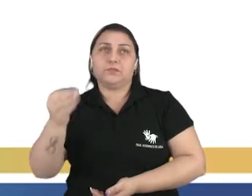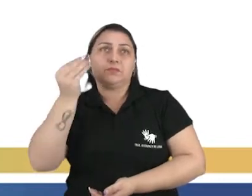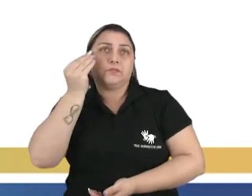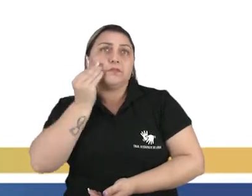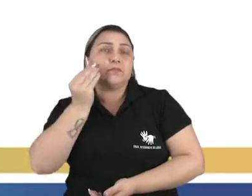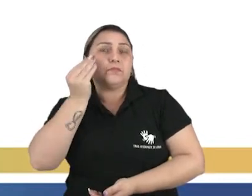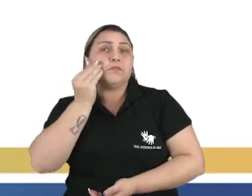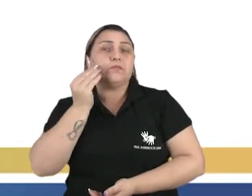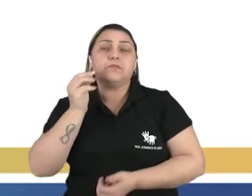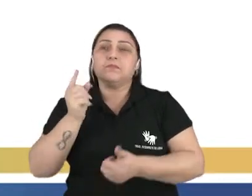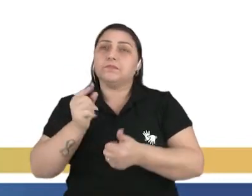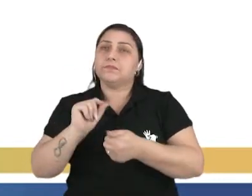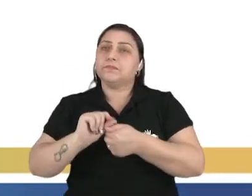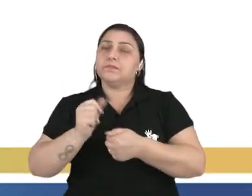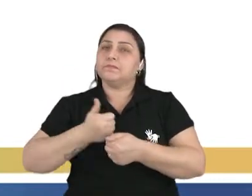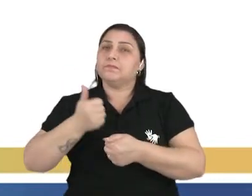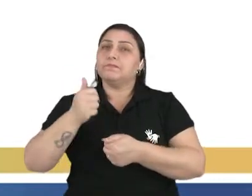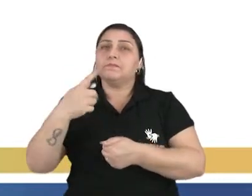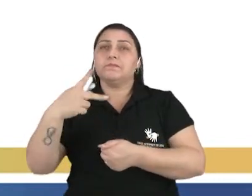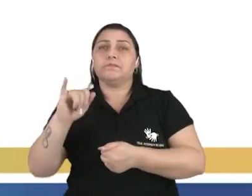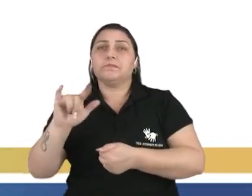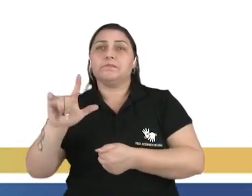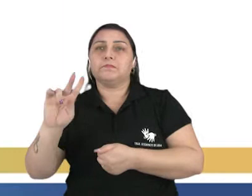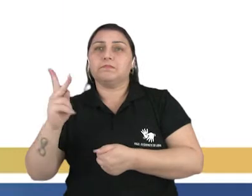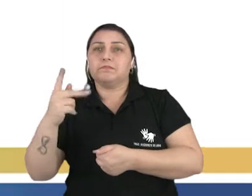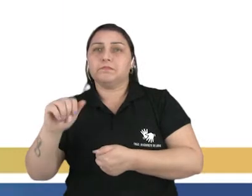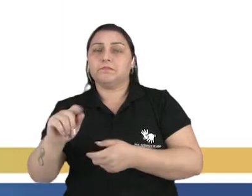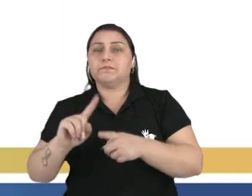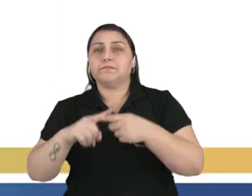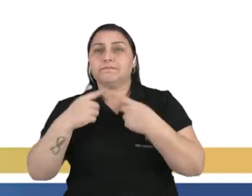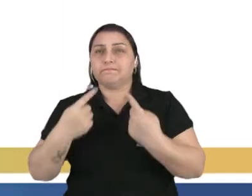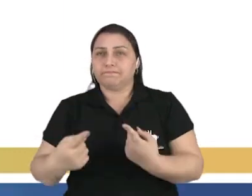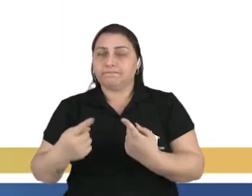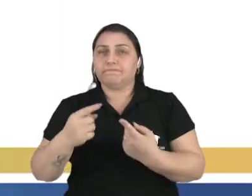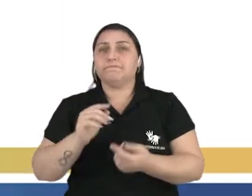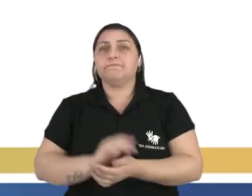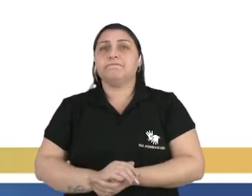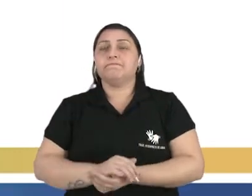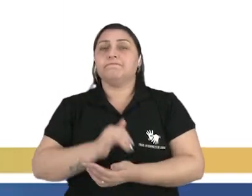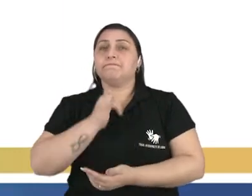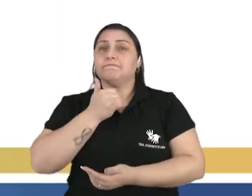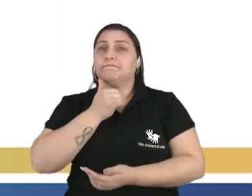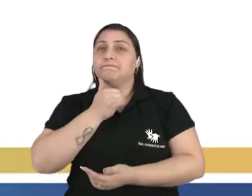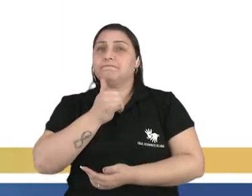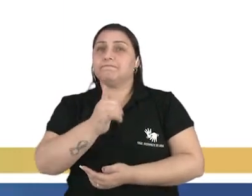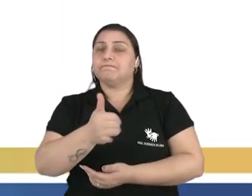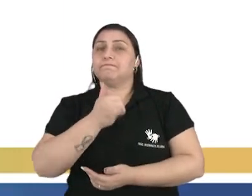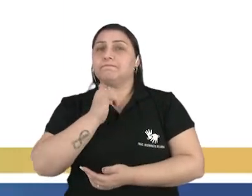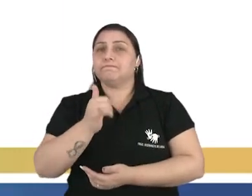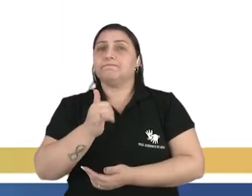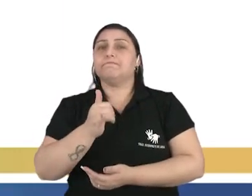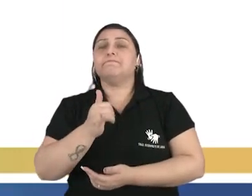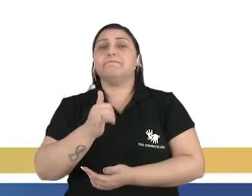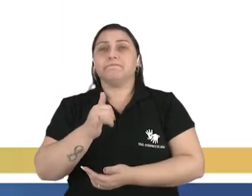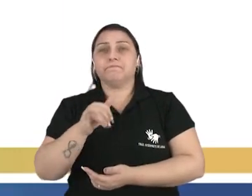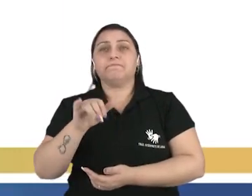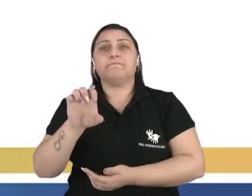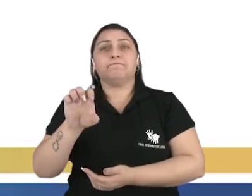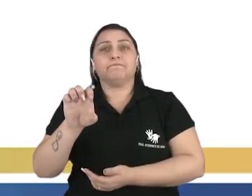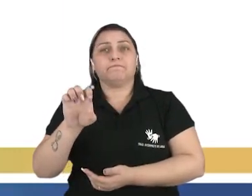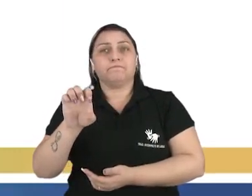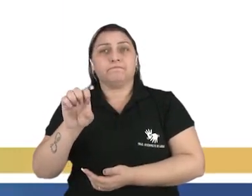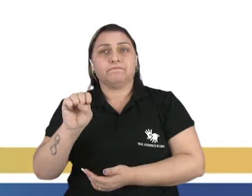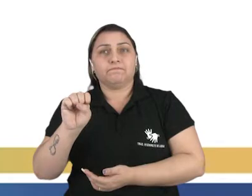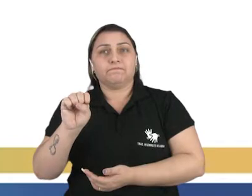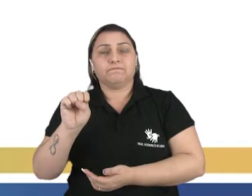se fazer a primeira pilha, só que ela funcionava com eletricidade estática, ou seja, através